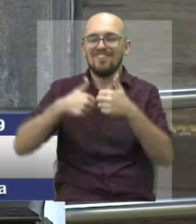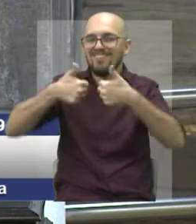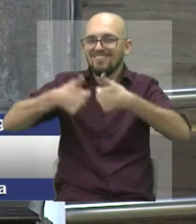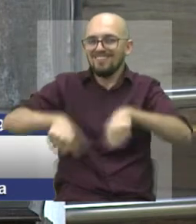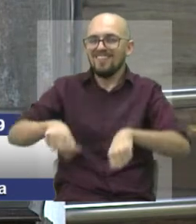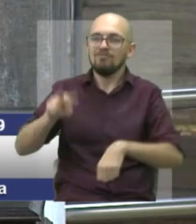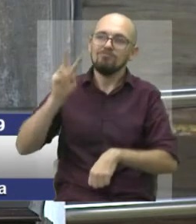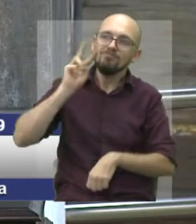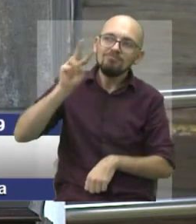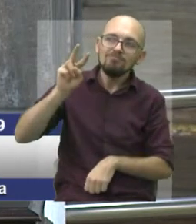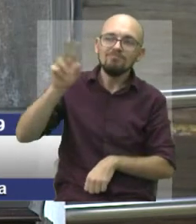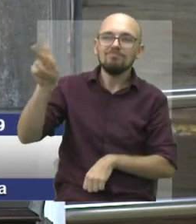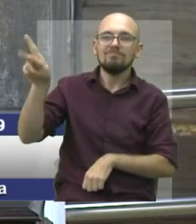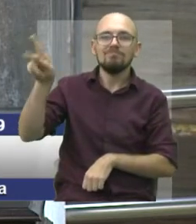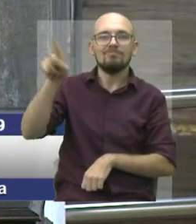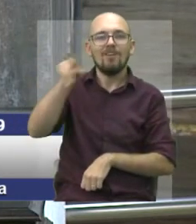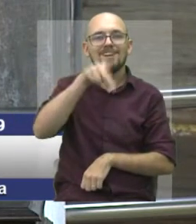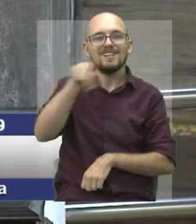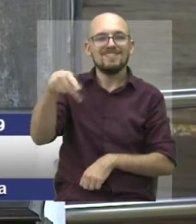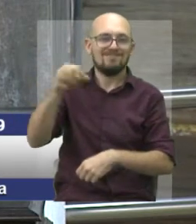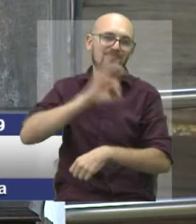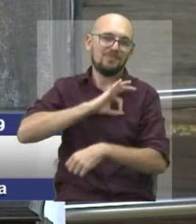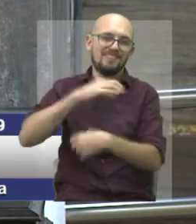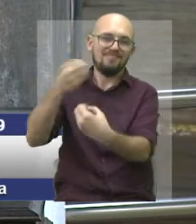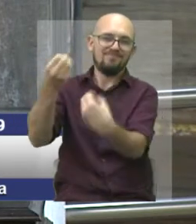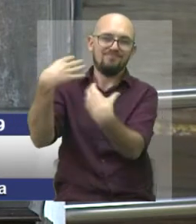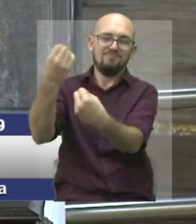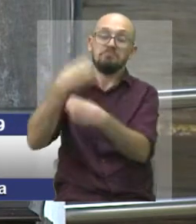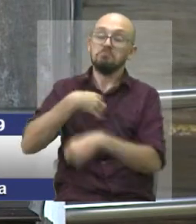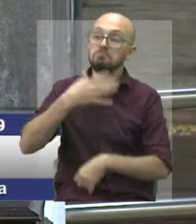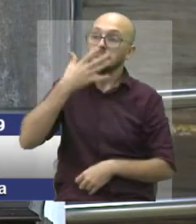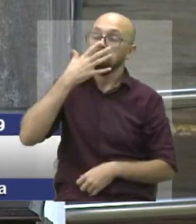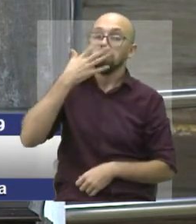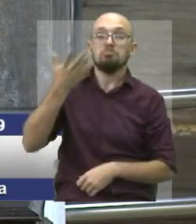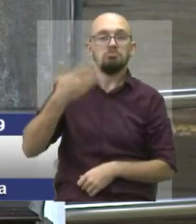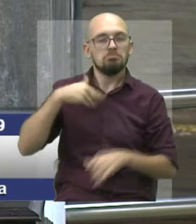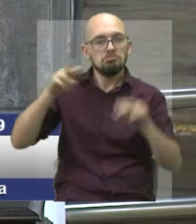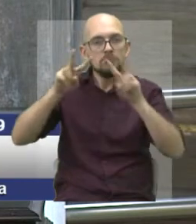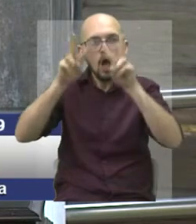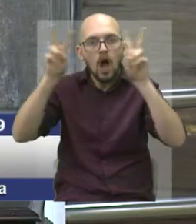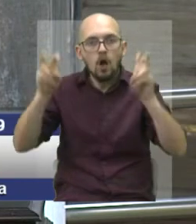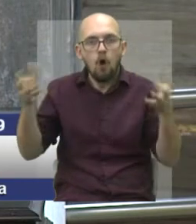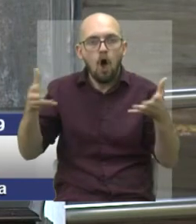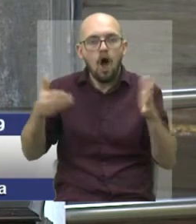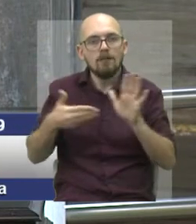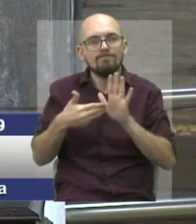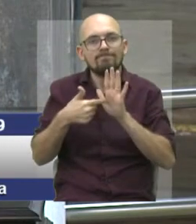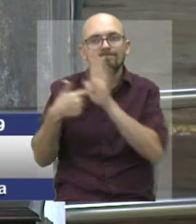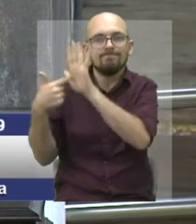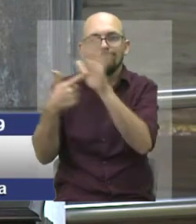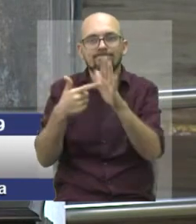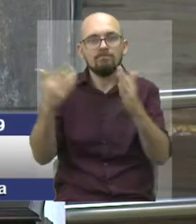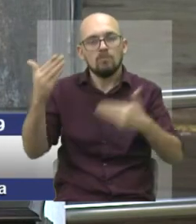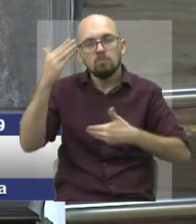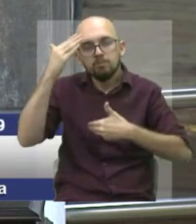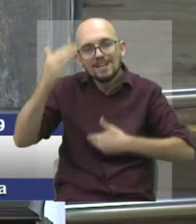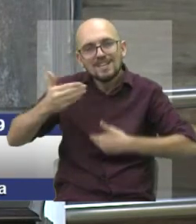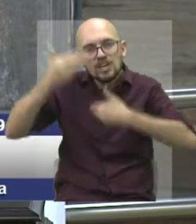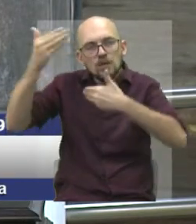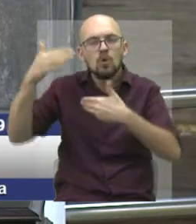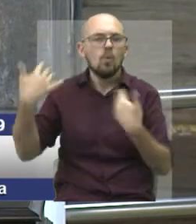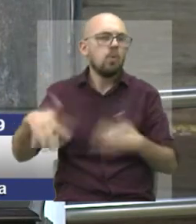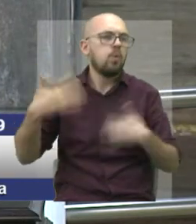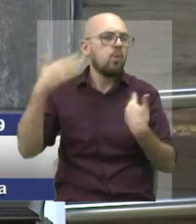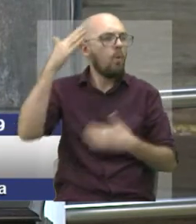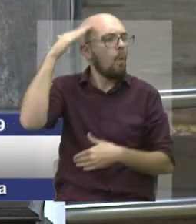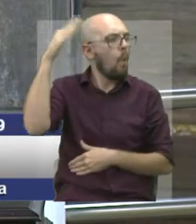pelos profissionais. E trazer assuntos como esse, homenagear pessoas como essa, é mais do que uma honra. Porque, além de